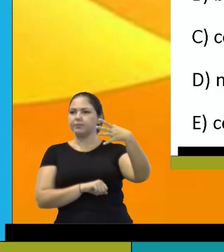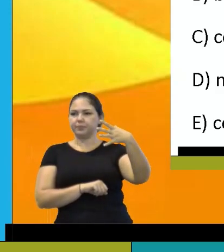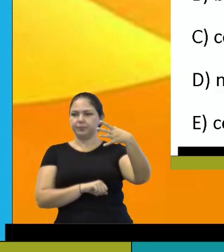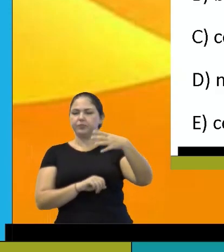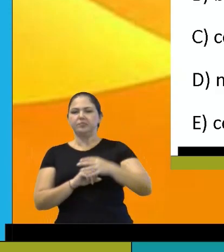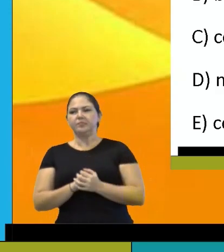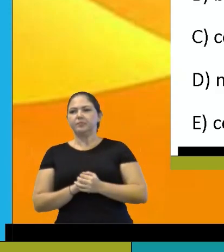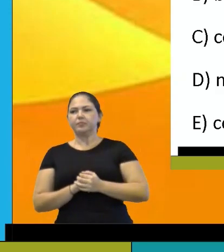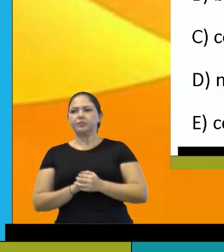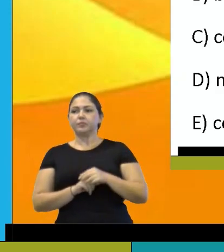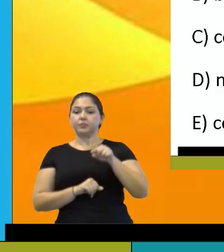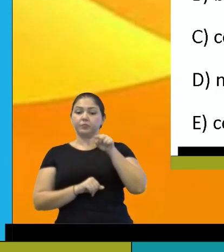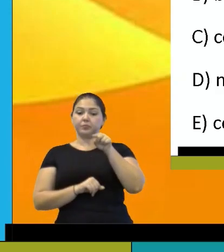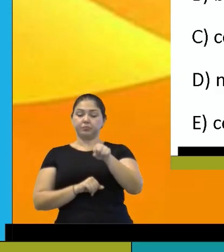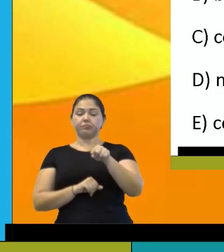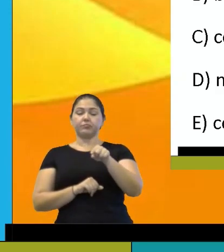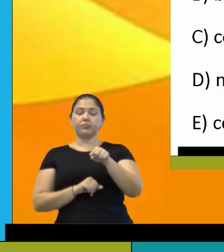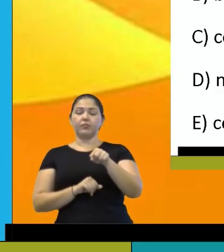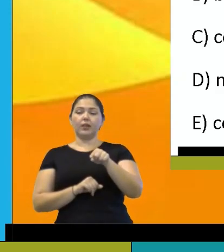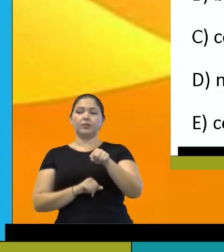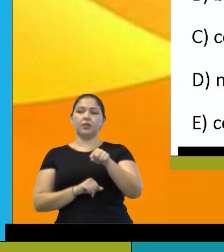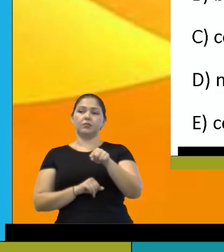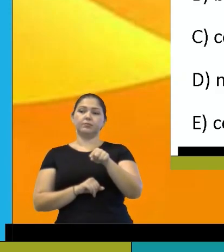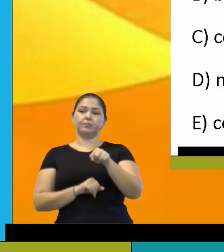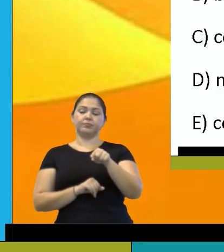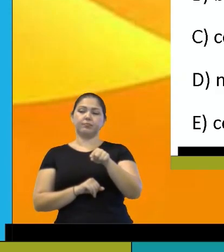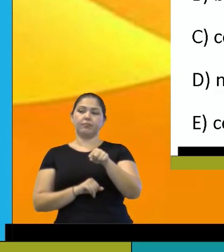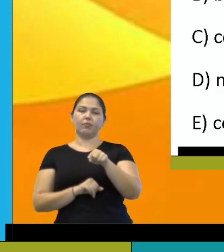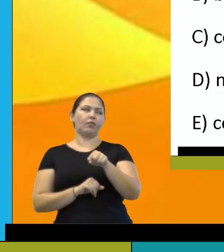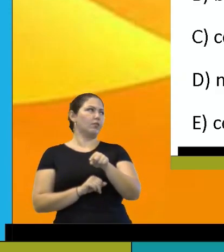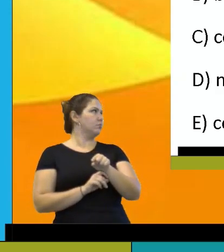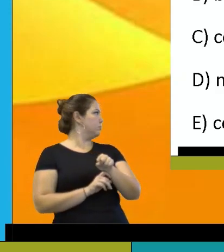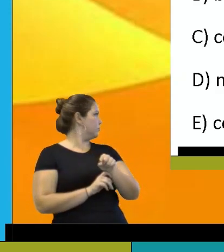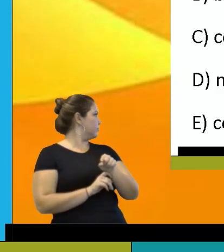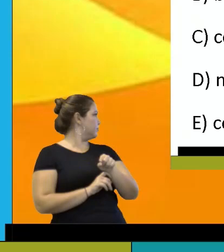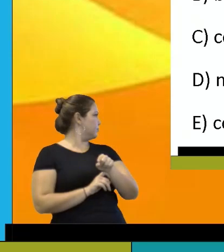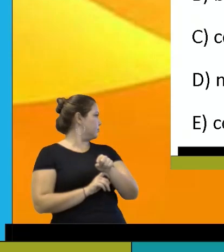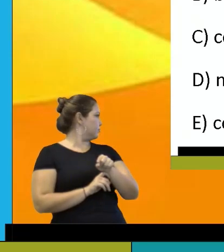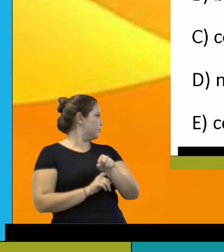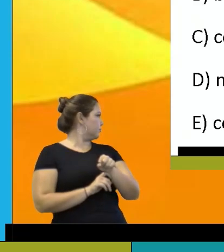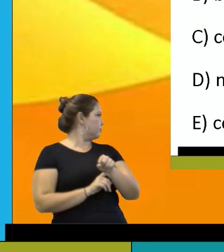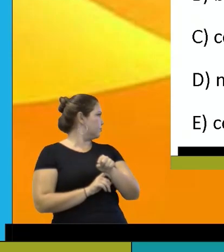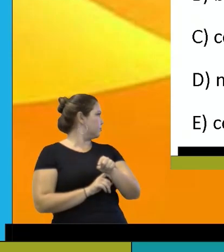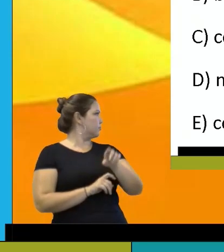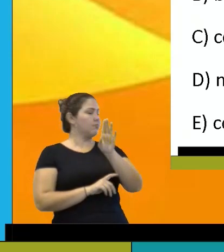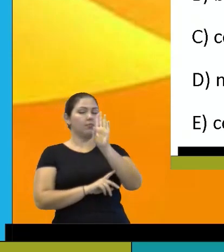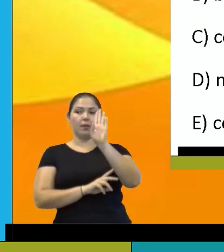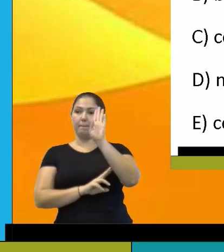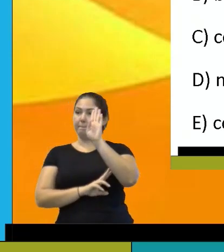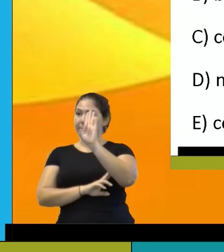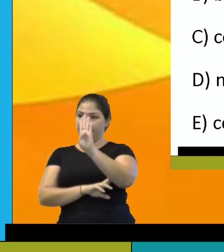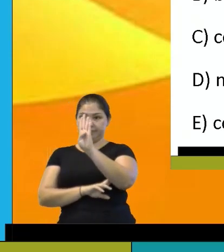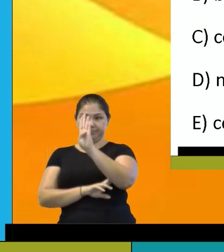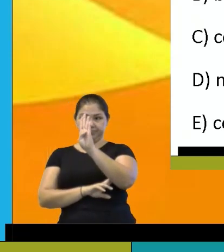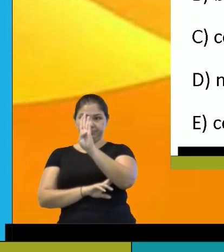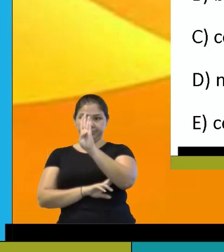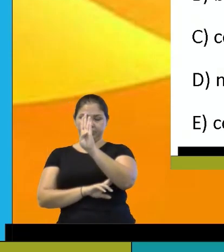esse autor, baseava-se o item B, bondade em relação ao comportamento dos